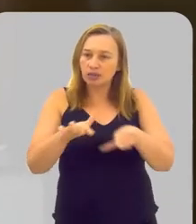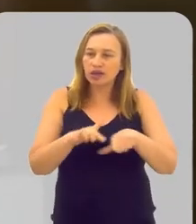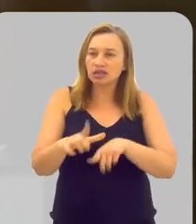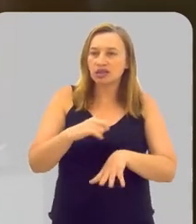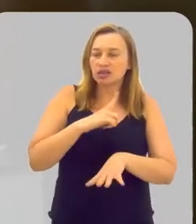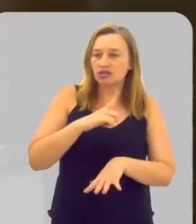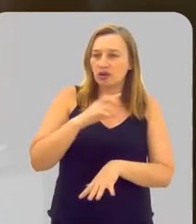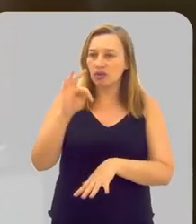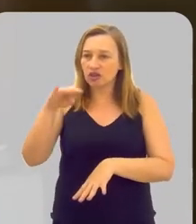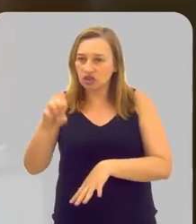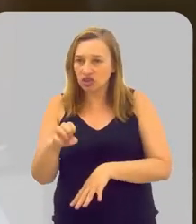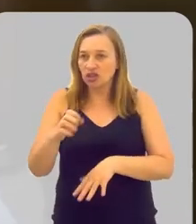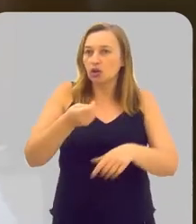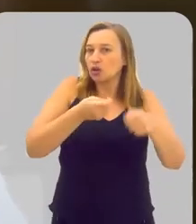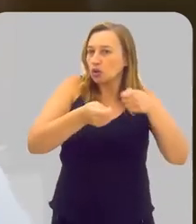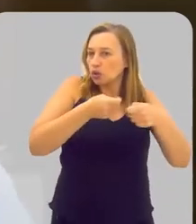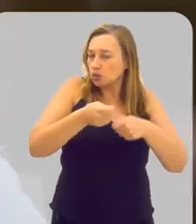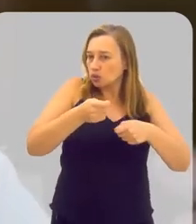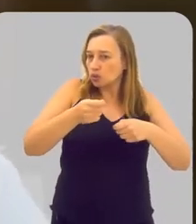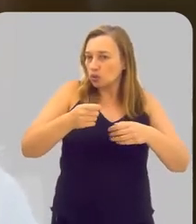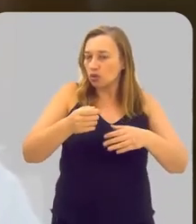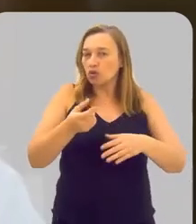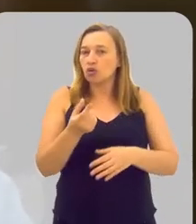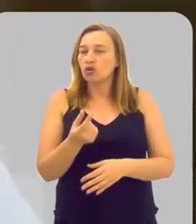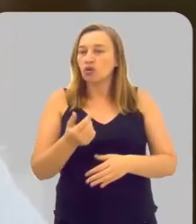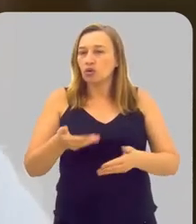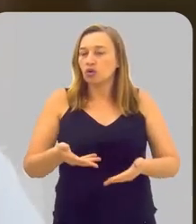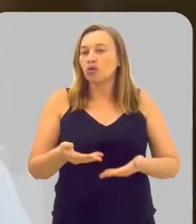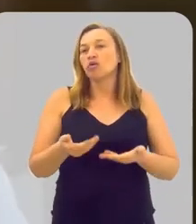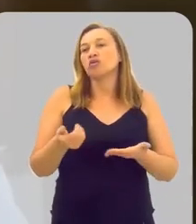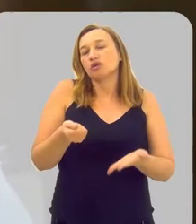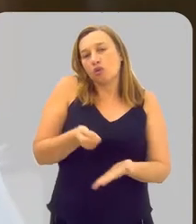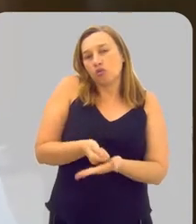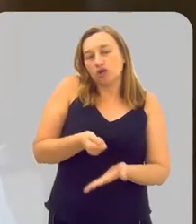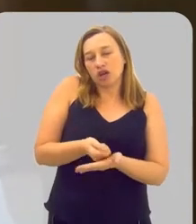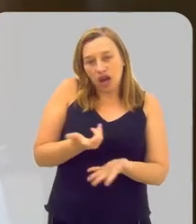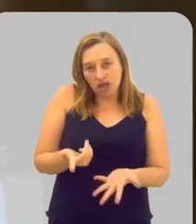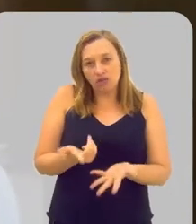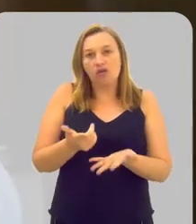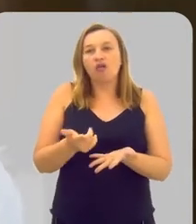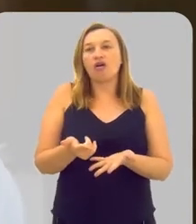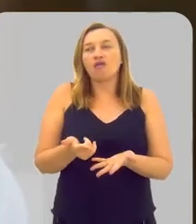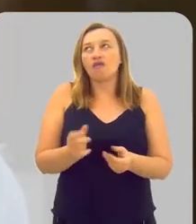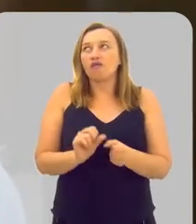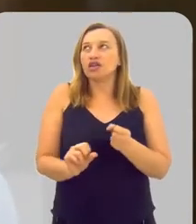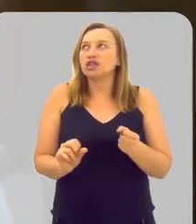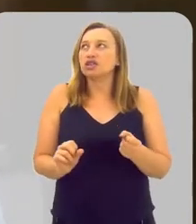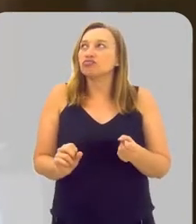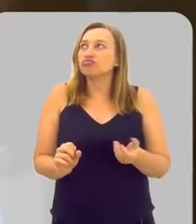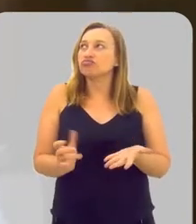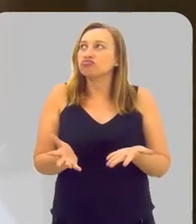agente muito dominante, com uma grande parte da oferta, ele seria, então, obrigado a fazer